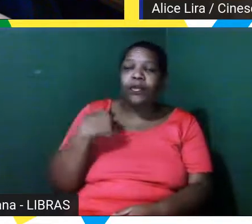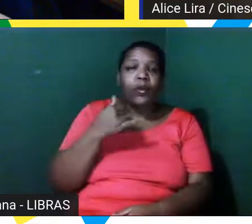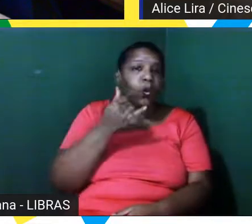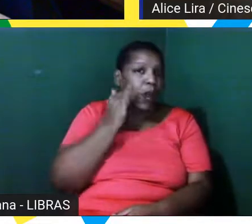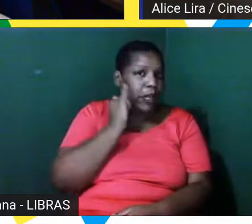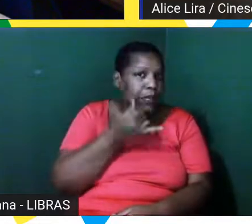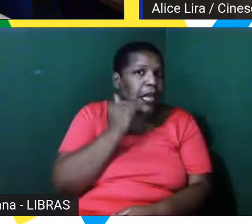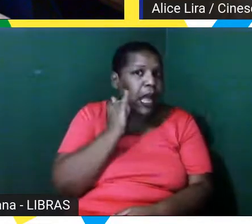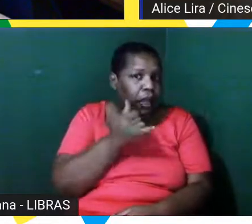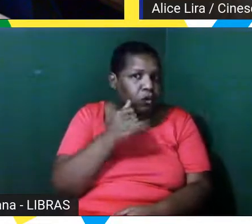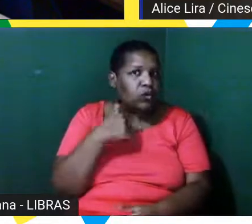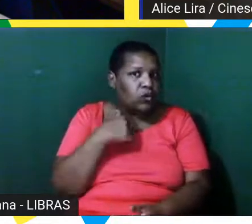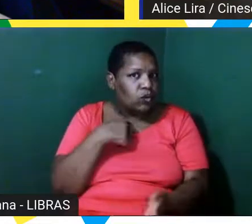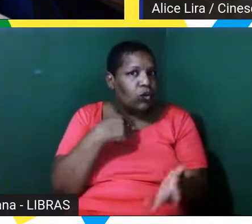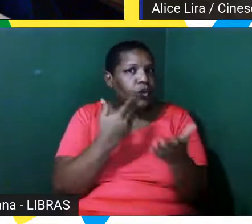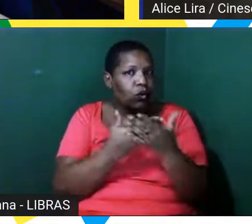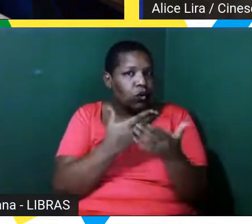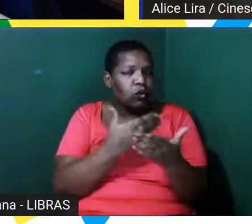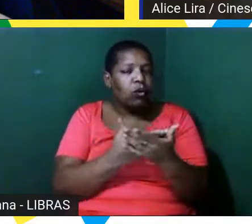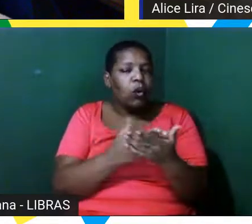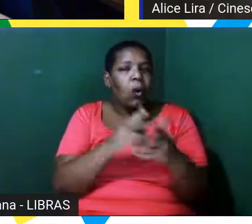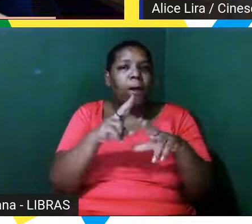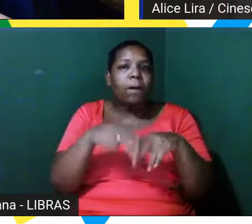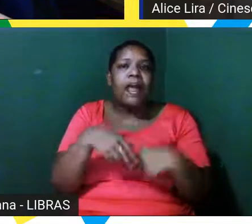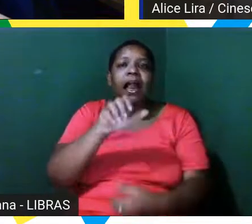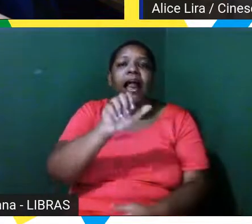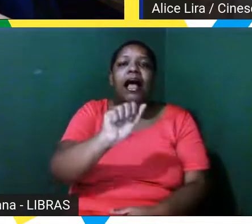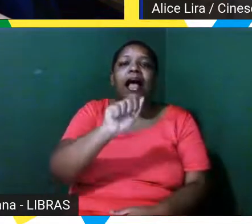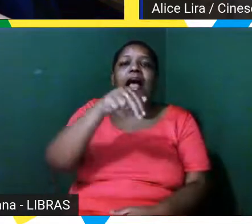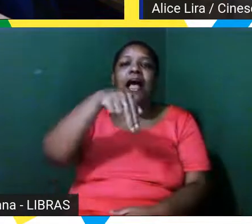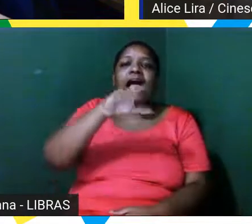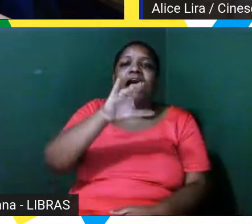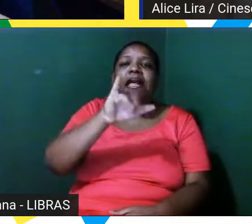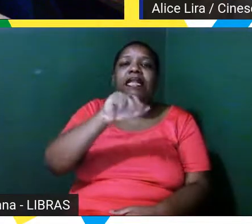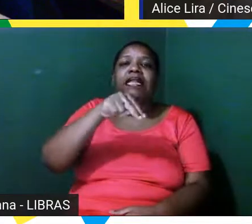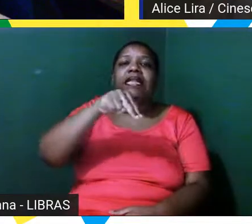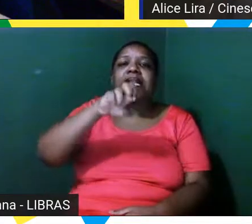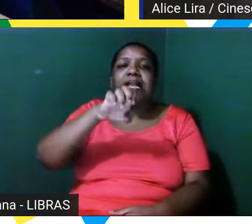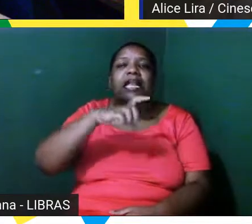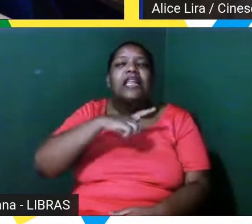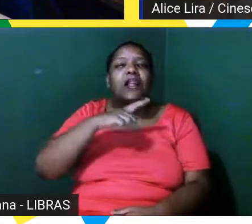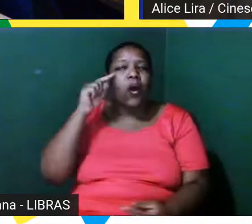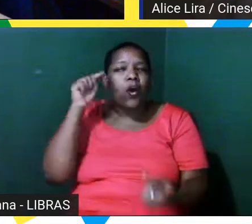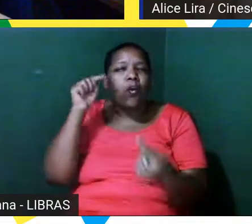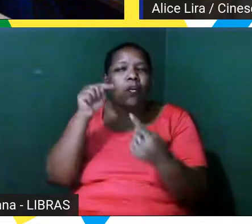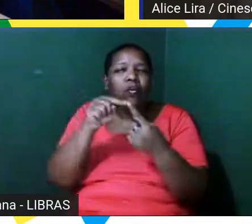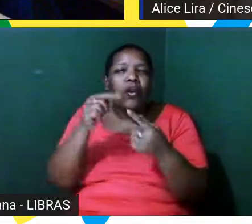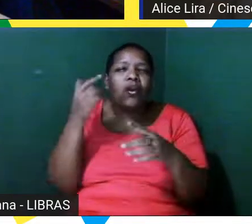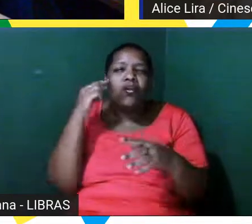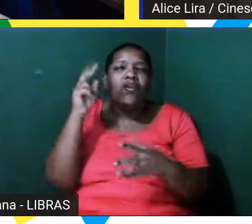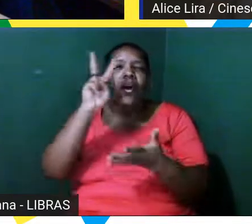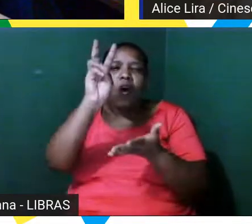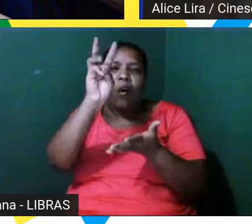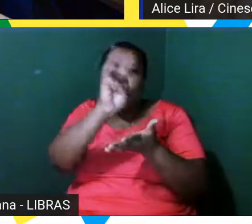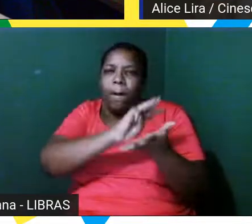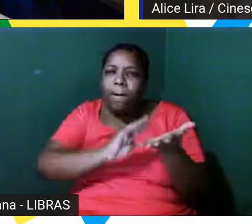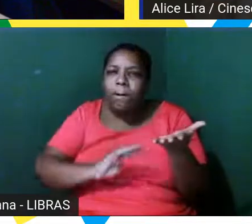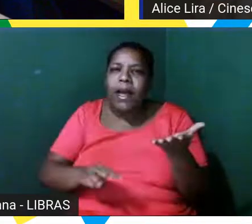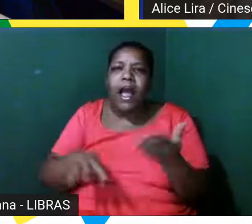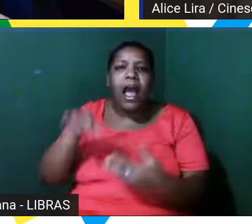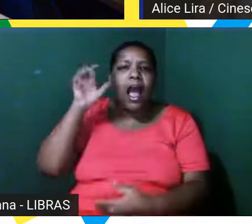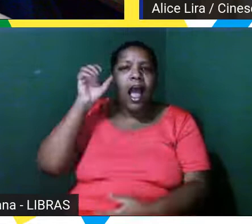um estudo feito pela Ancine que tem como objetivo justamente map a esse perfil do emprego áudio